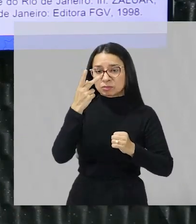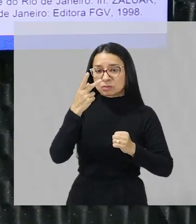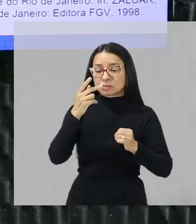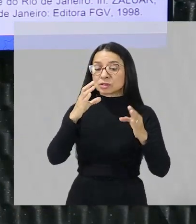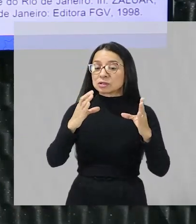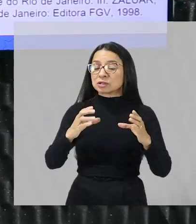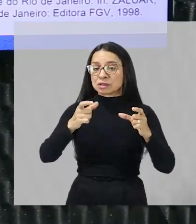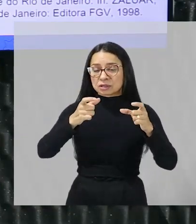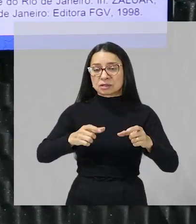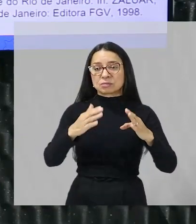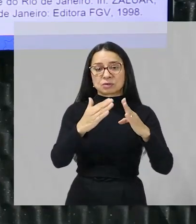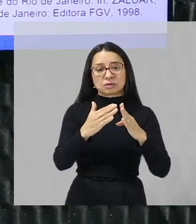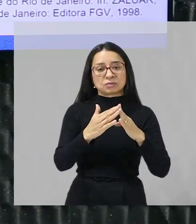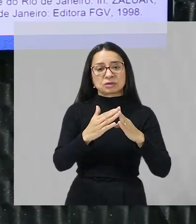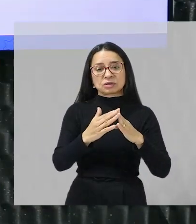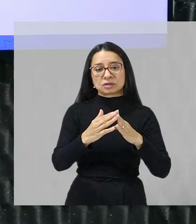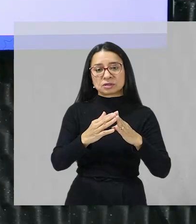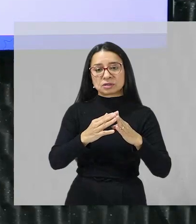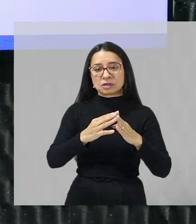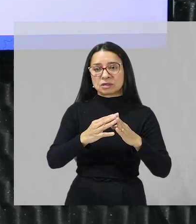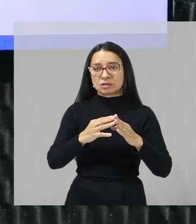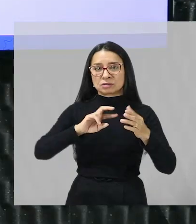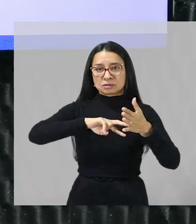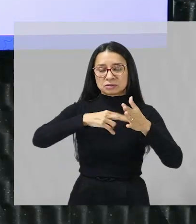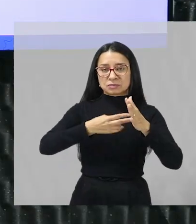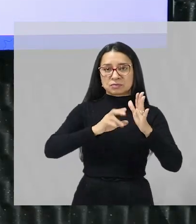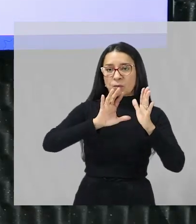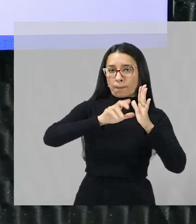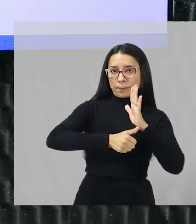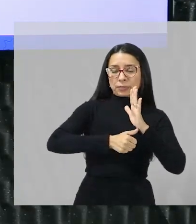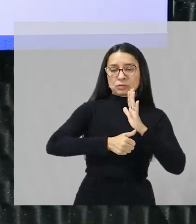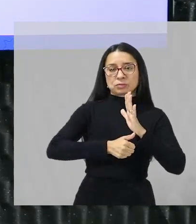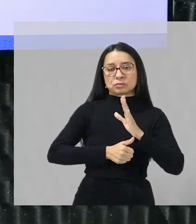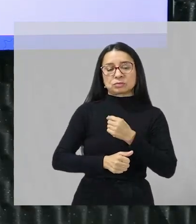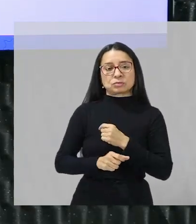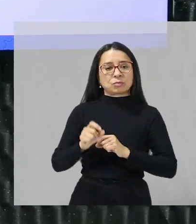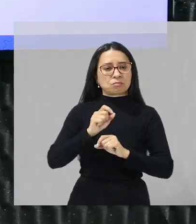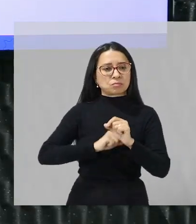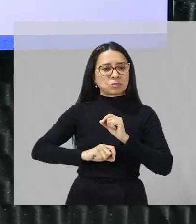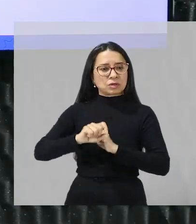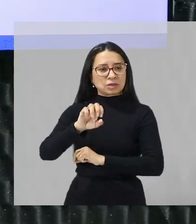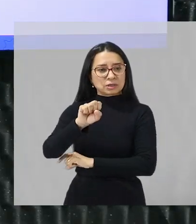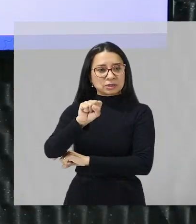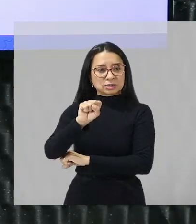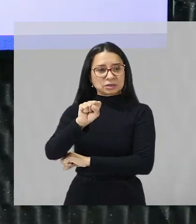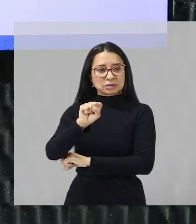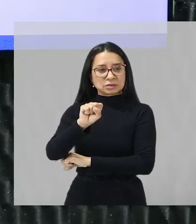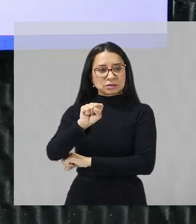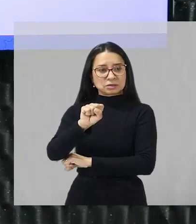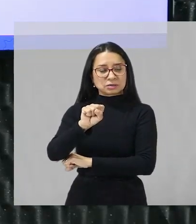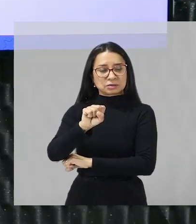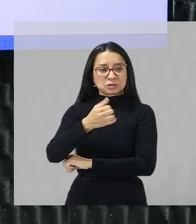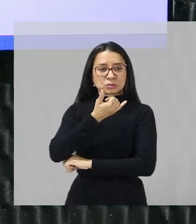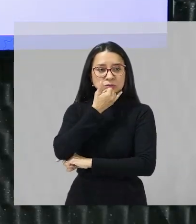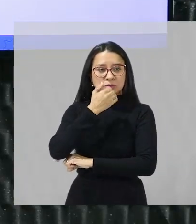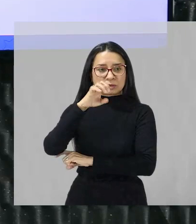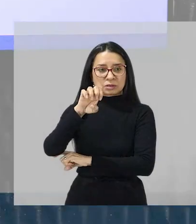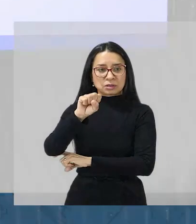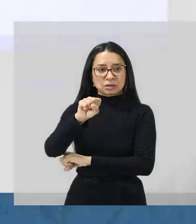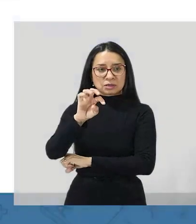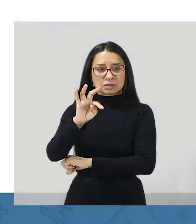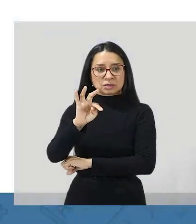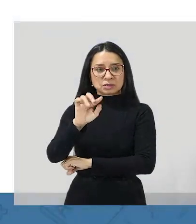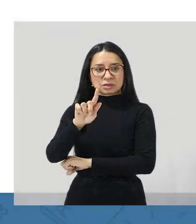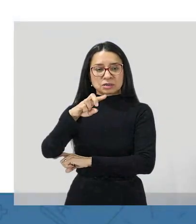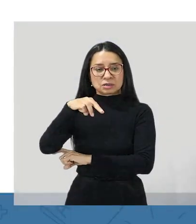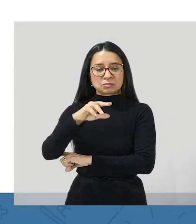criminosos. E aí vamos para a pergunta. O estigma, o que é um estigma? Eu já te falei, é um preconceito, é uma